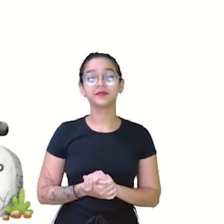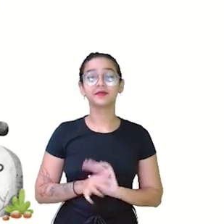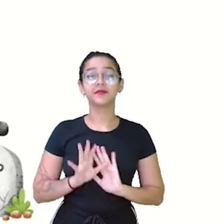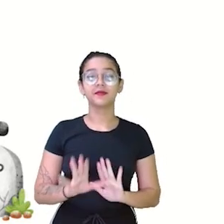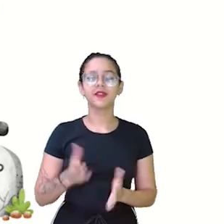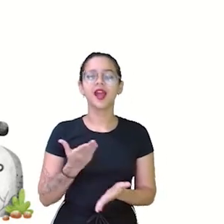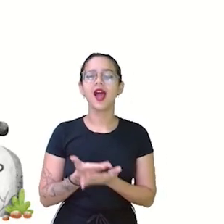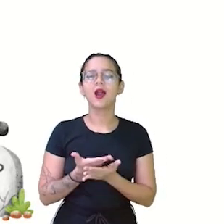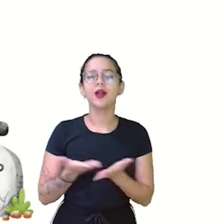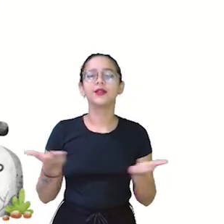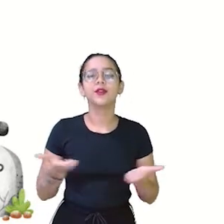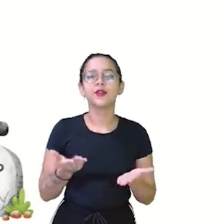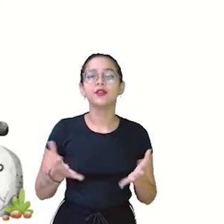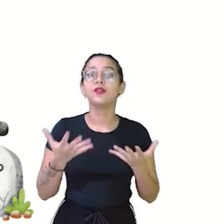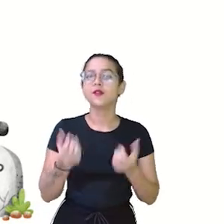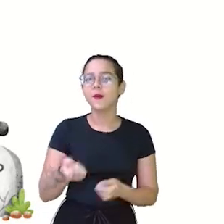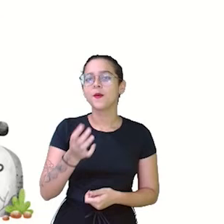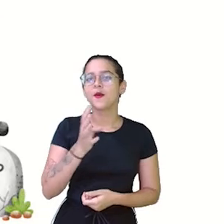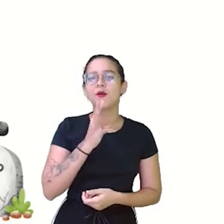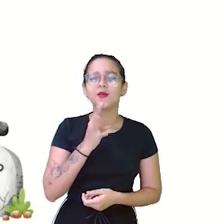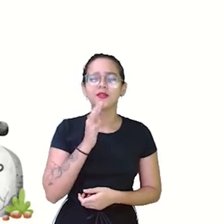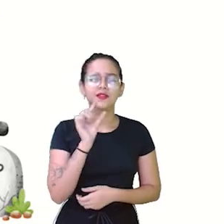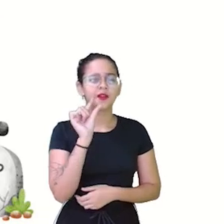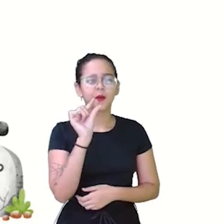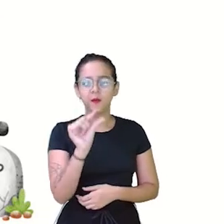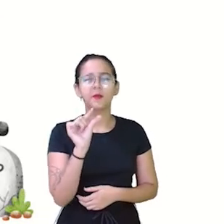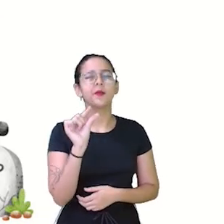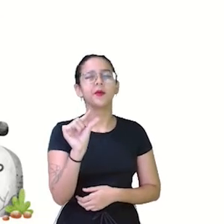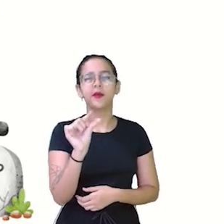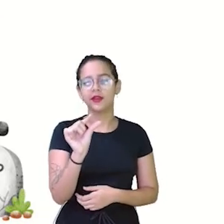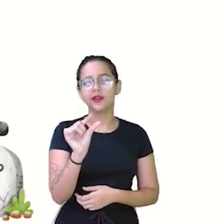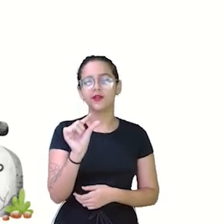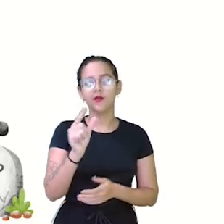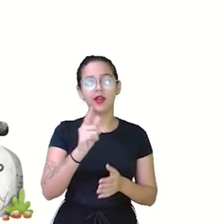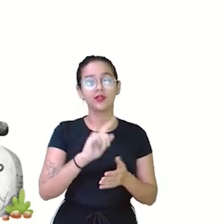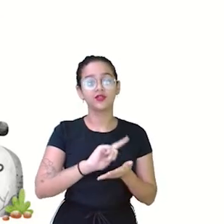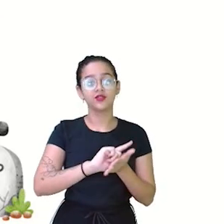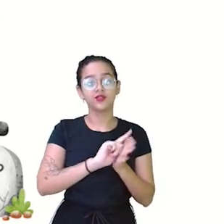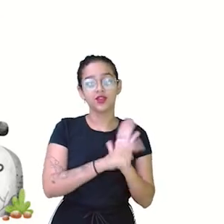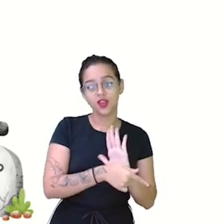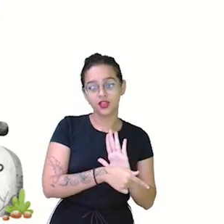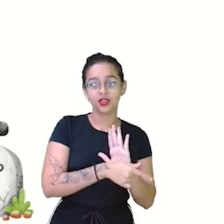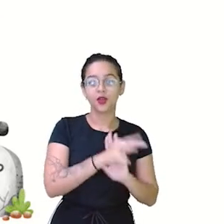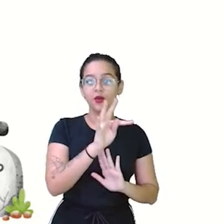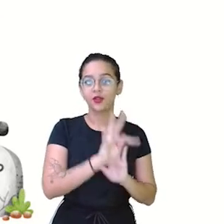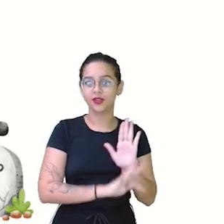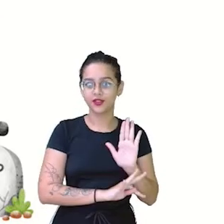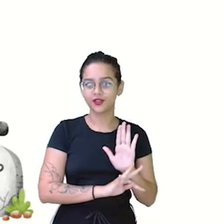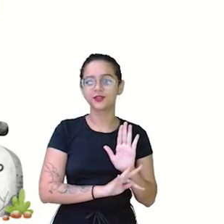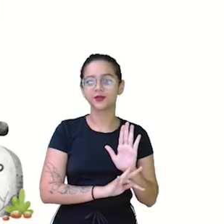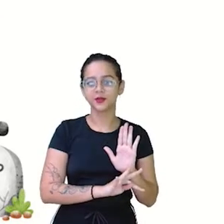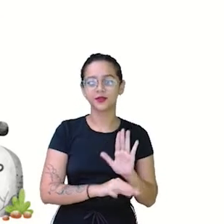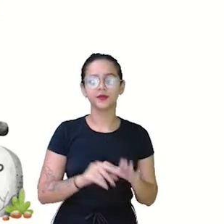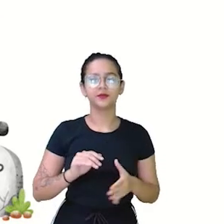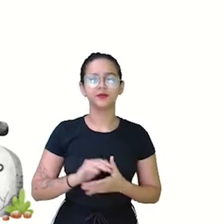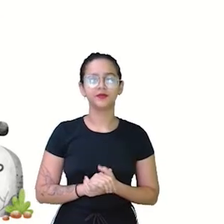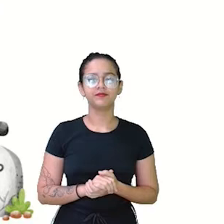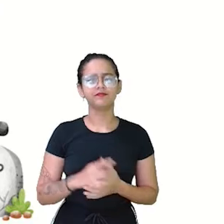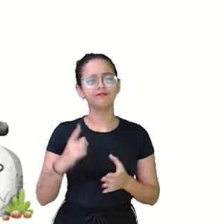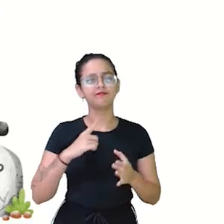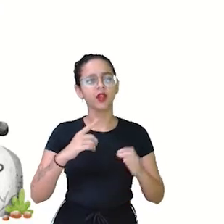Na aula de hoje nós vamos conhecer um pouquinho sobre esse gênero textual. Ele tem